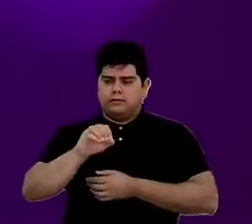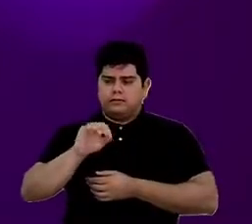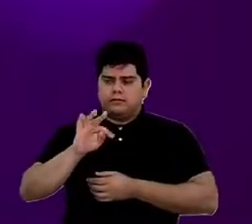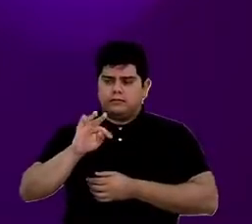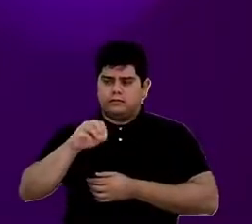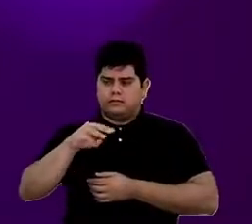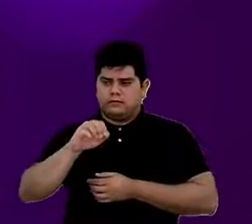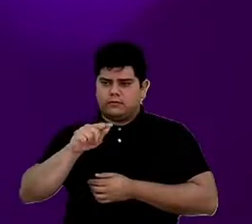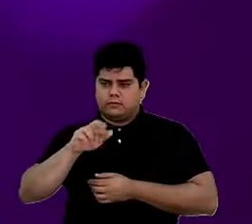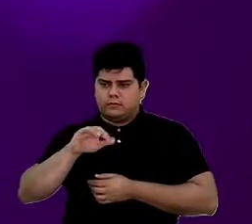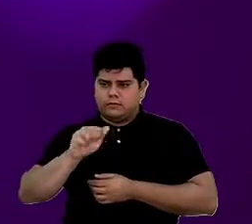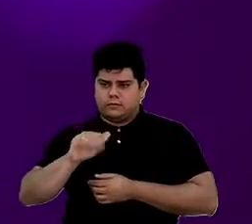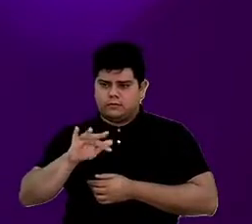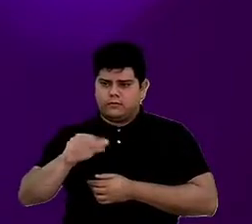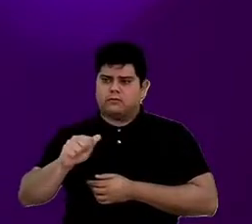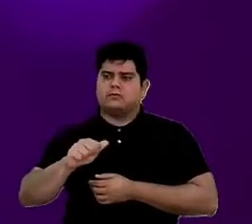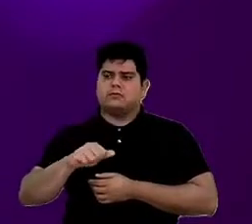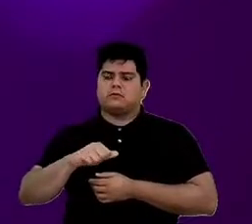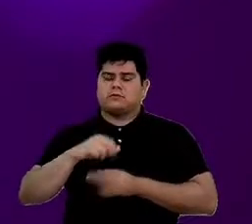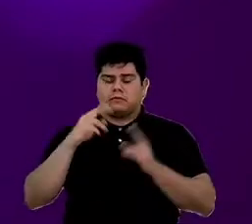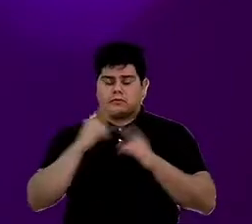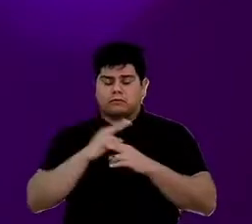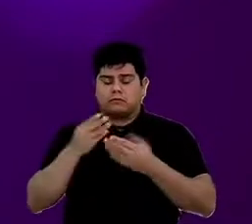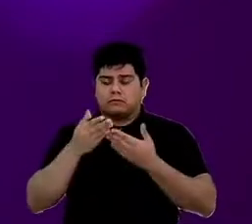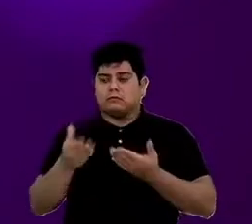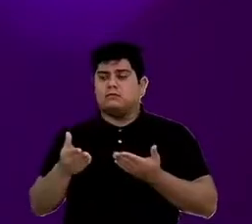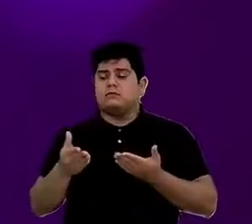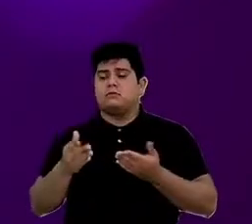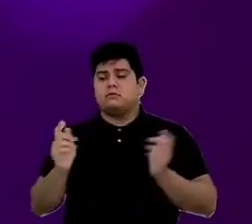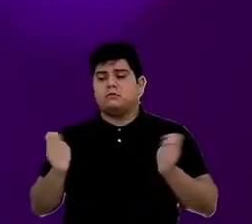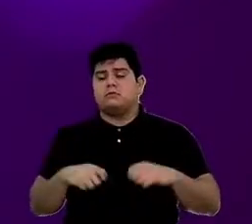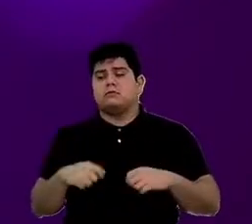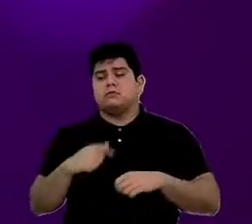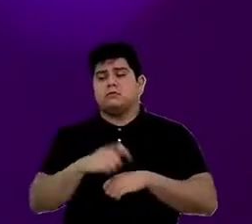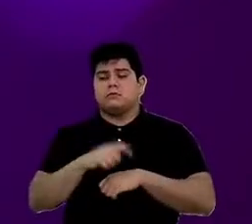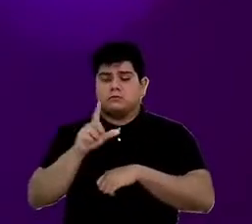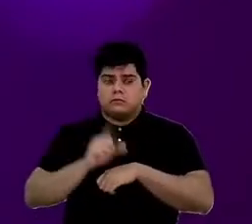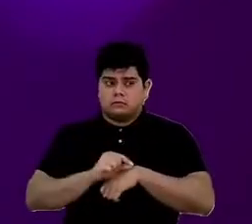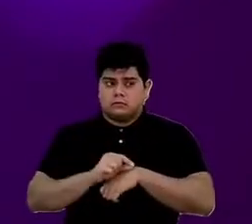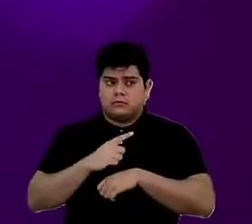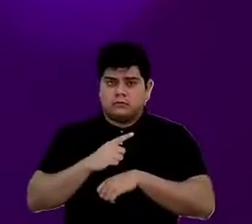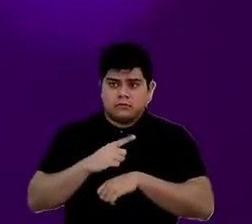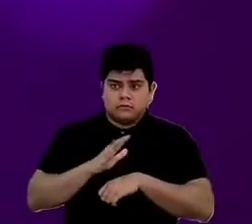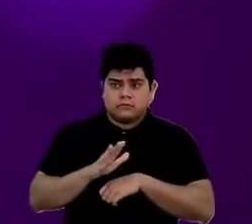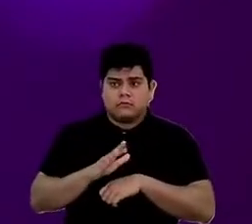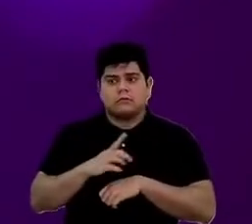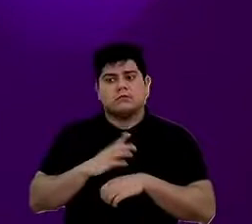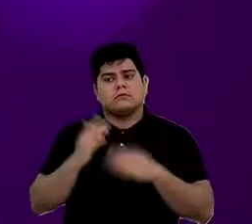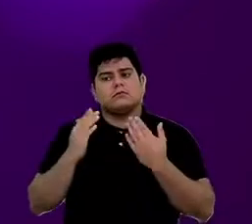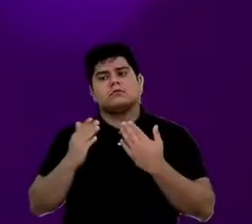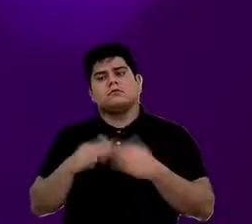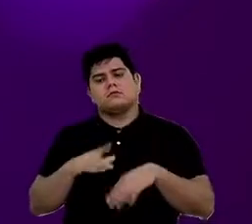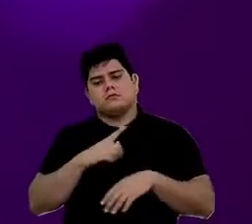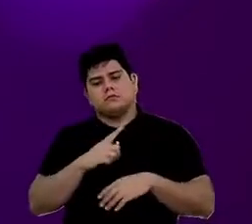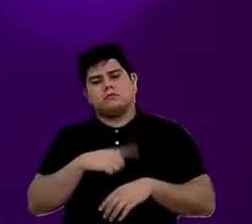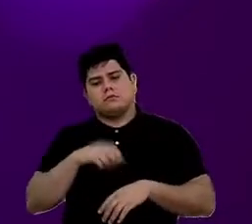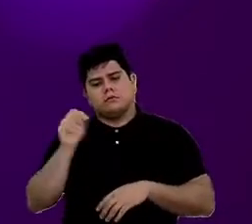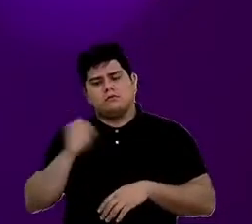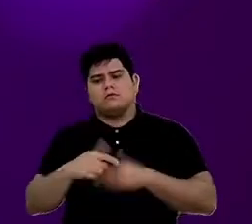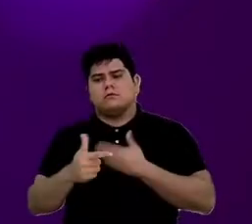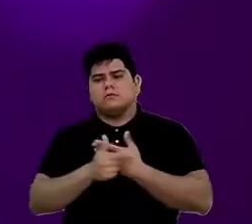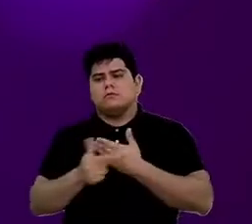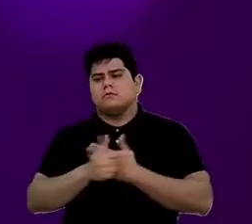ela na sala de emergência, naquele doente que a probabilidade é menor, mas que ainda resta alguma dúvida, ela tem o seu papel